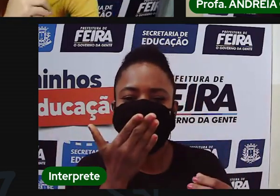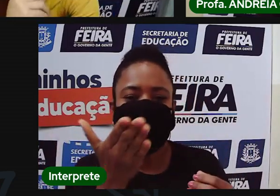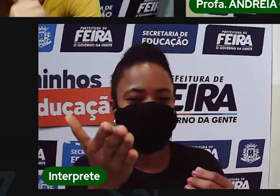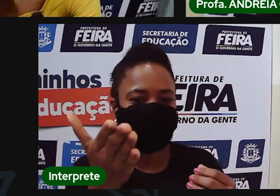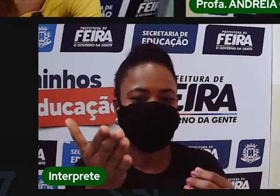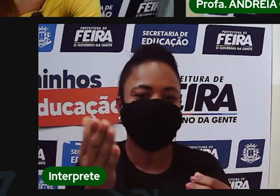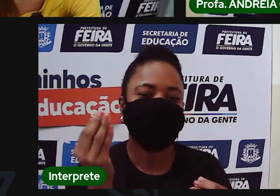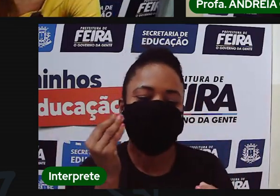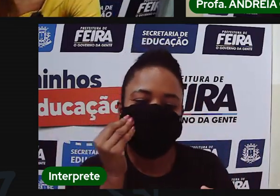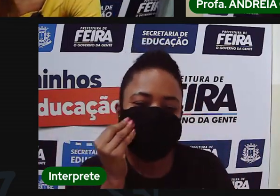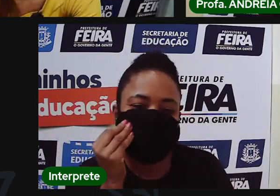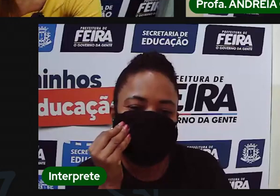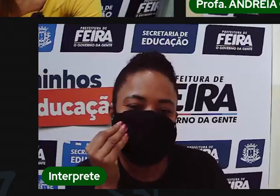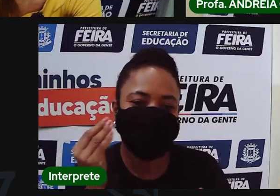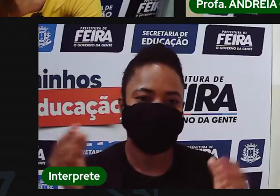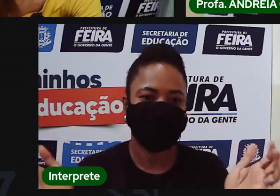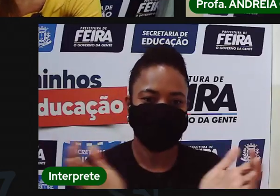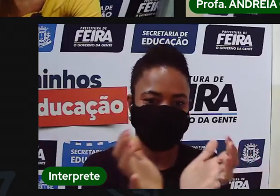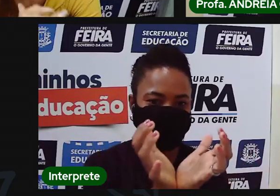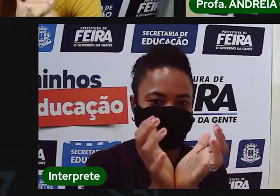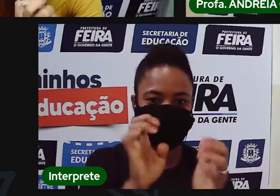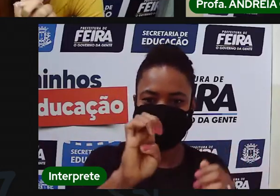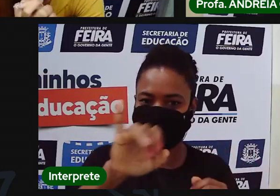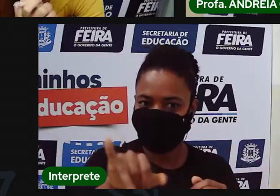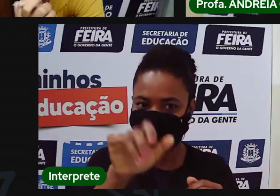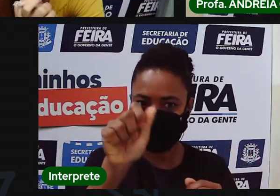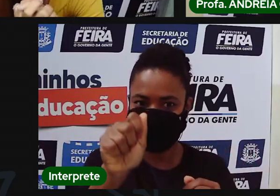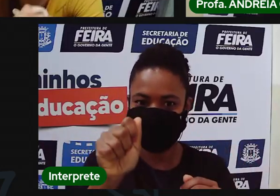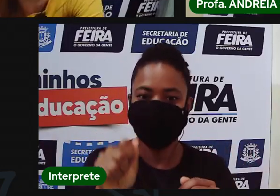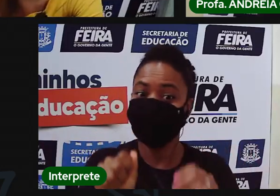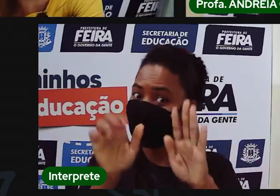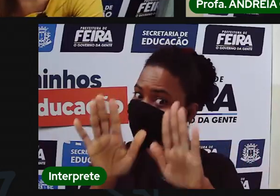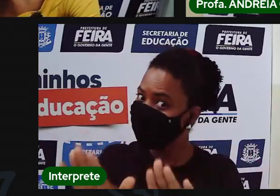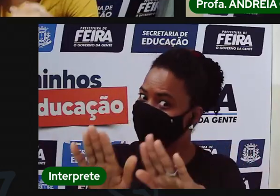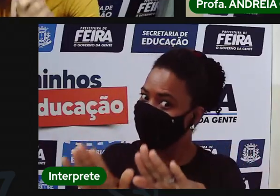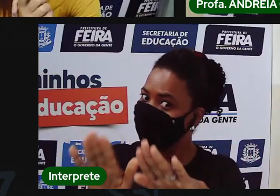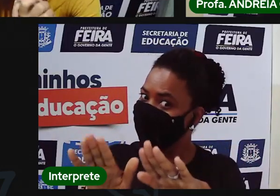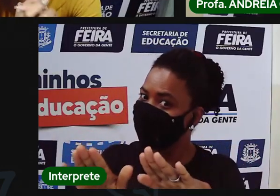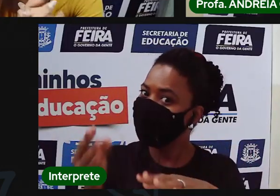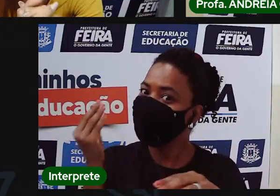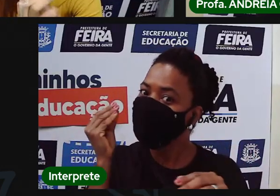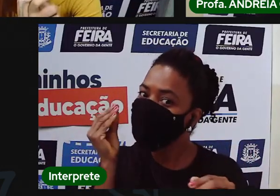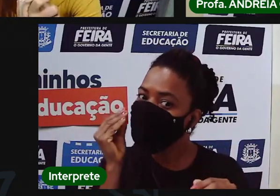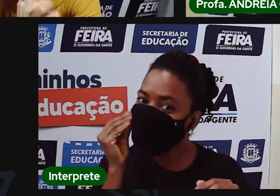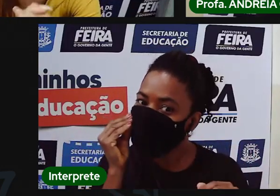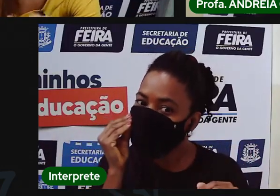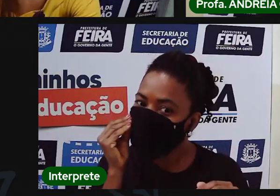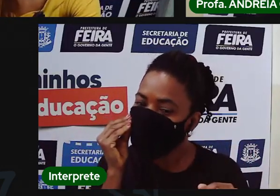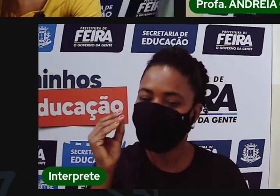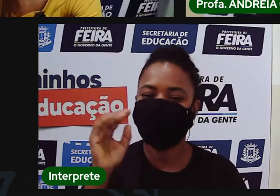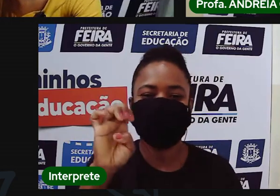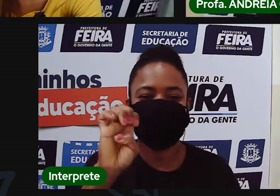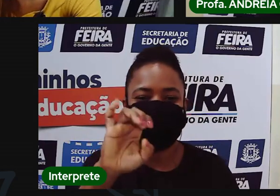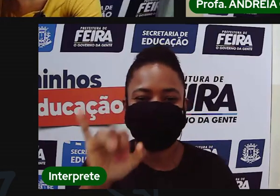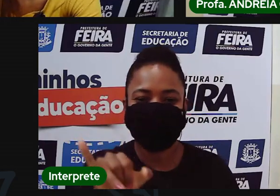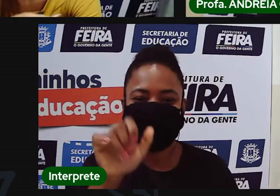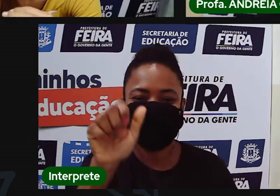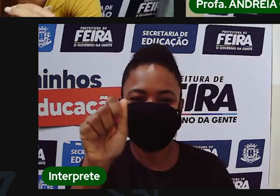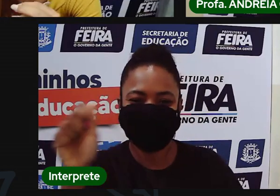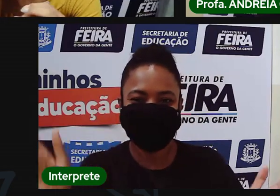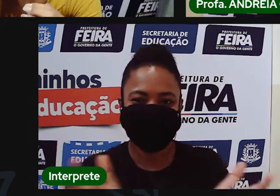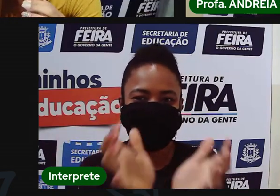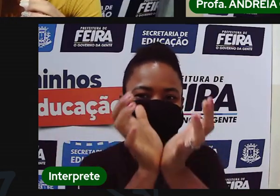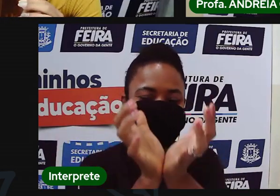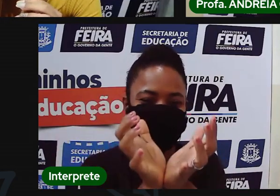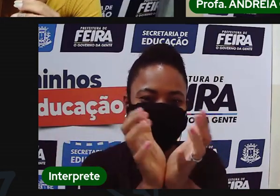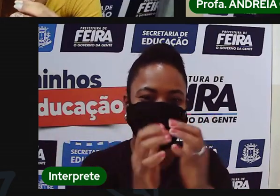da EJA. Não, calma aí, fica aí. Um beijo para os alunos da EJA que podem estar assistindo a gente, ó. O